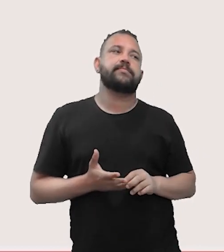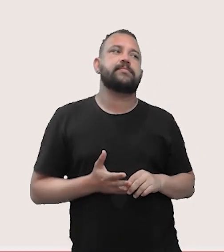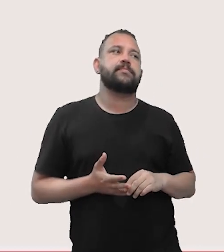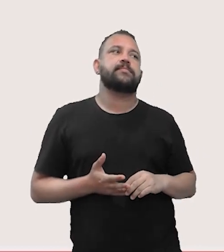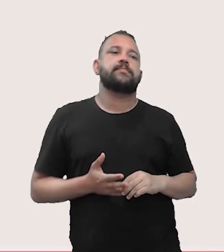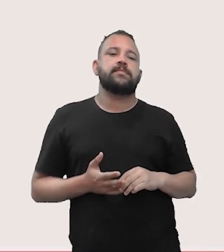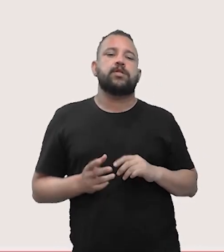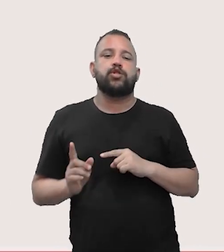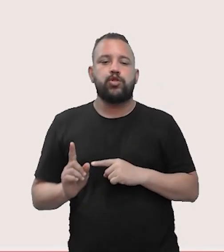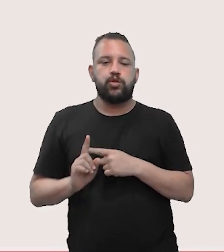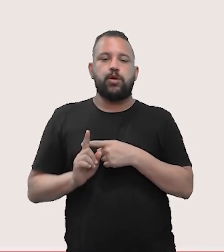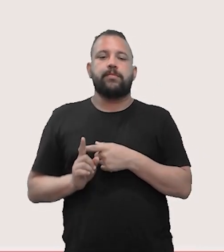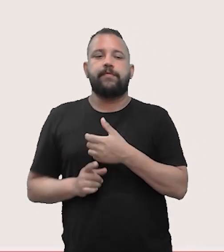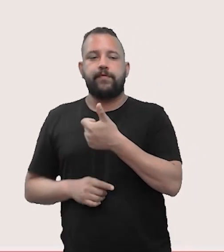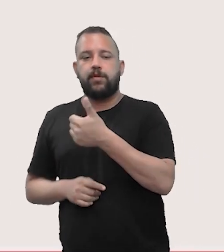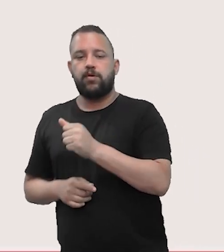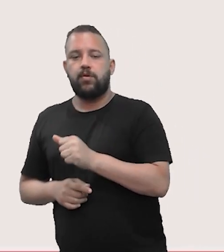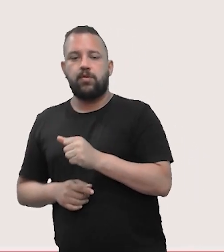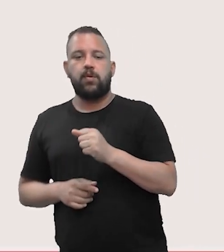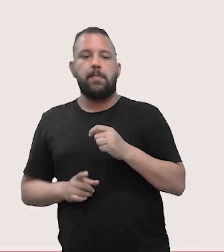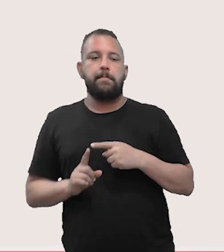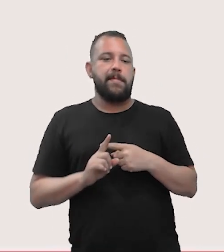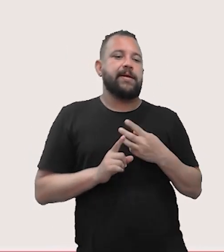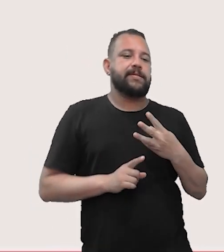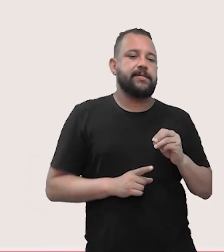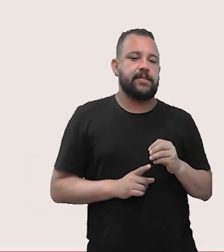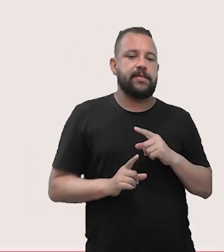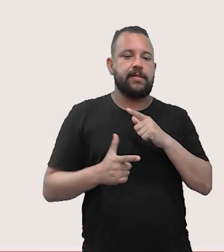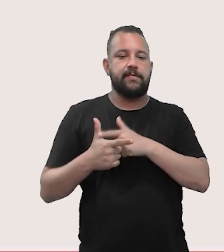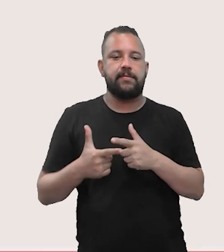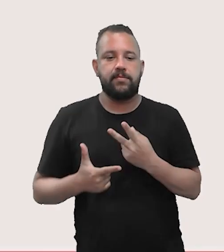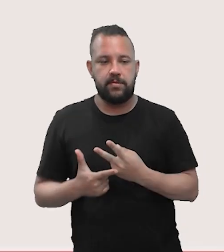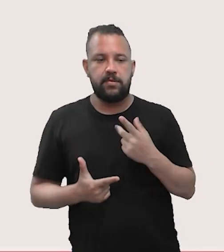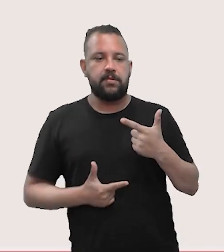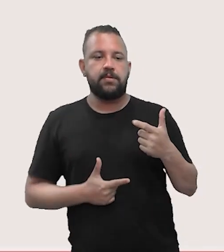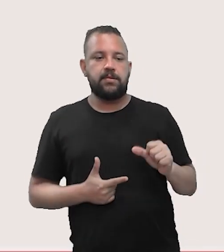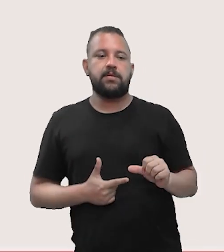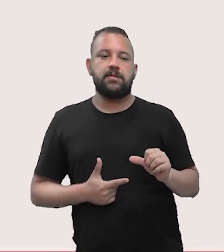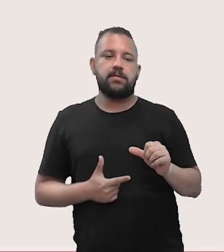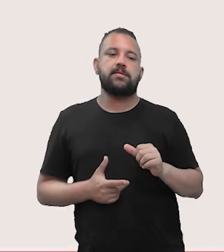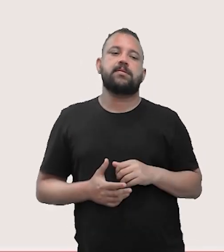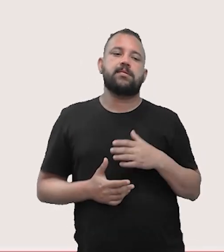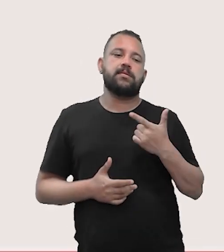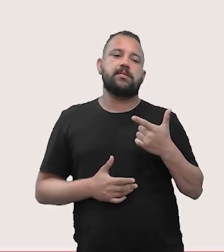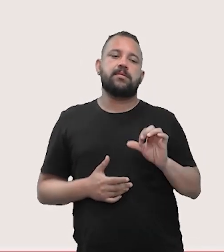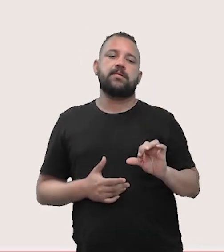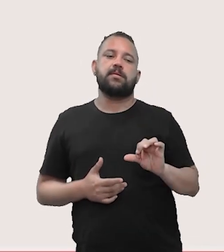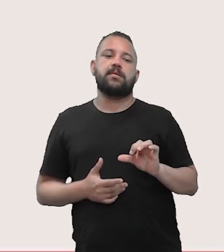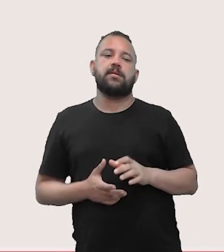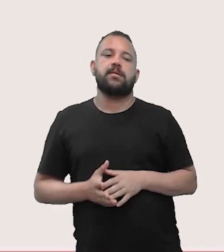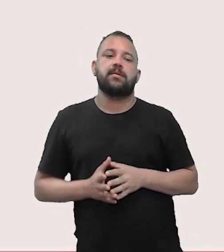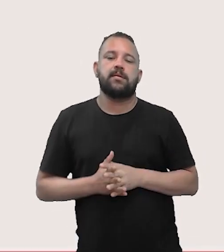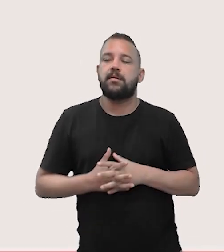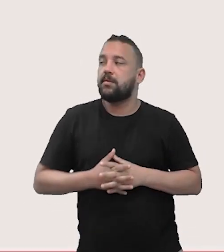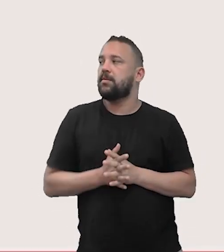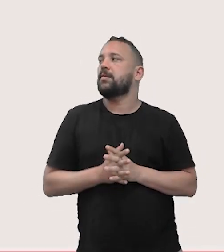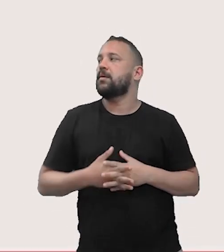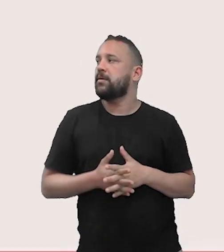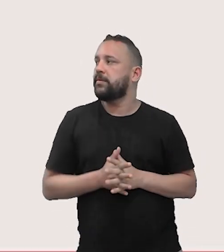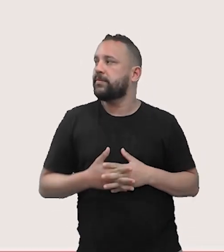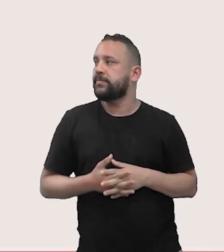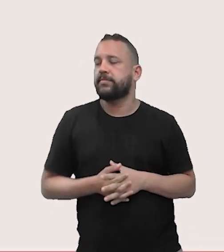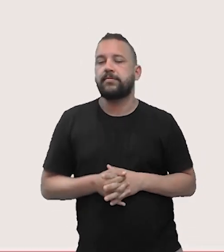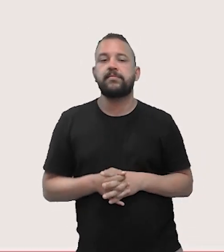somar 28 com 30, dividir por 2, e esse ponto central é a nossa